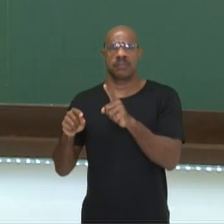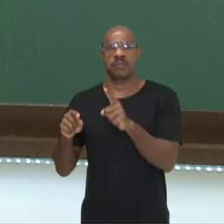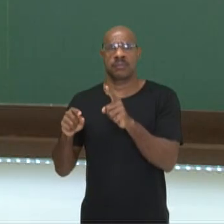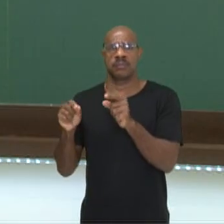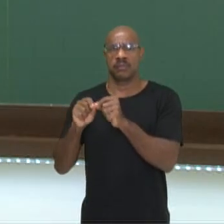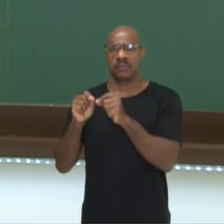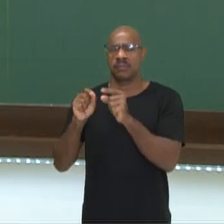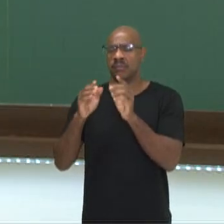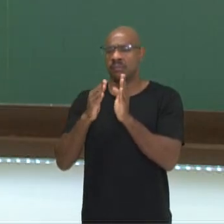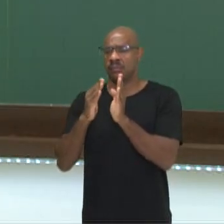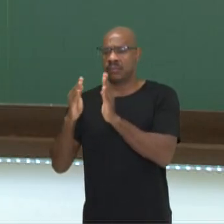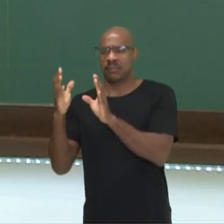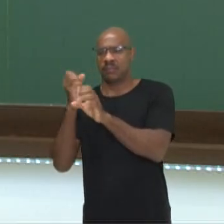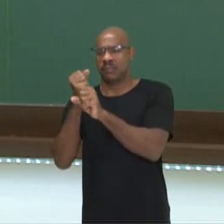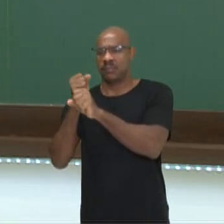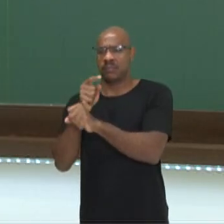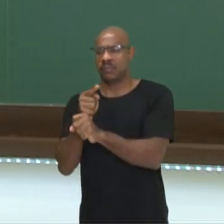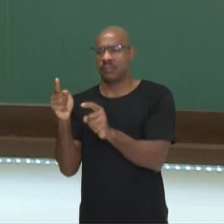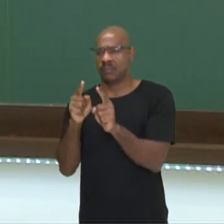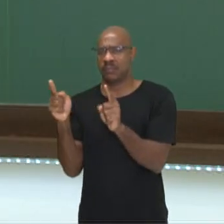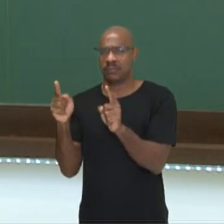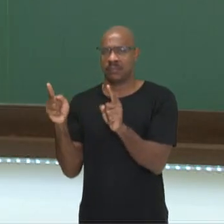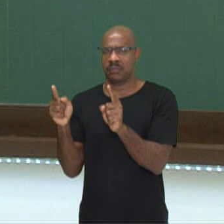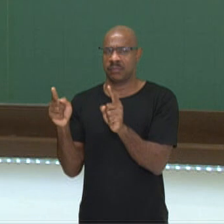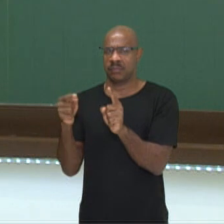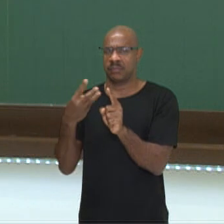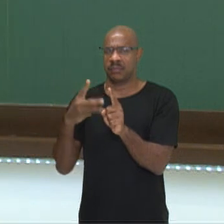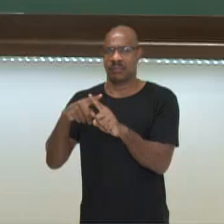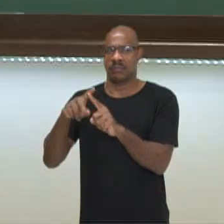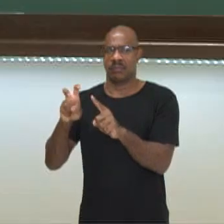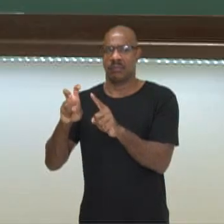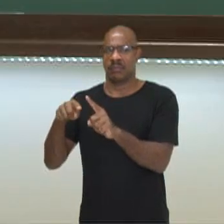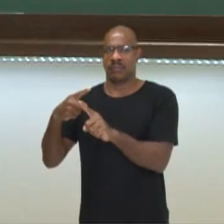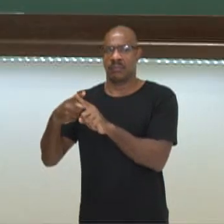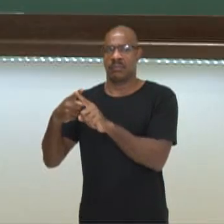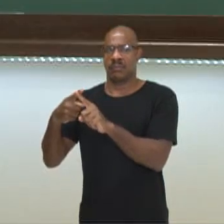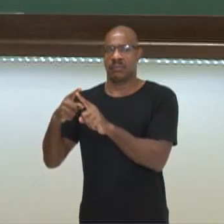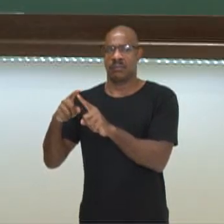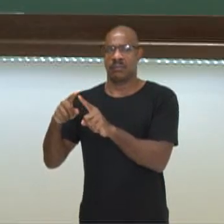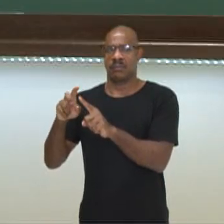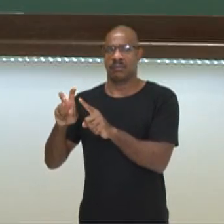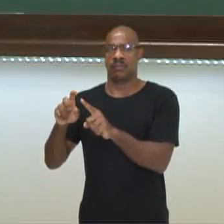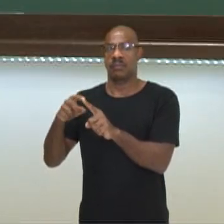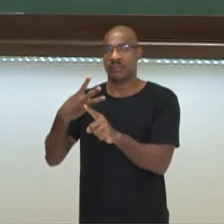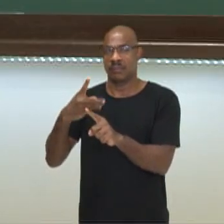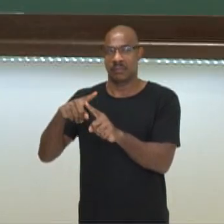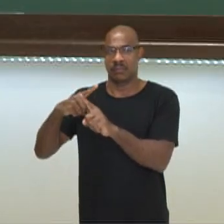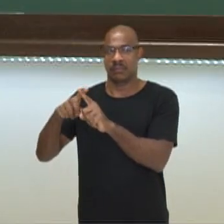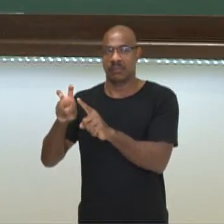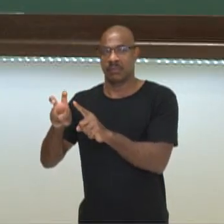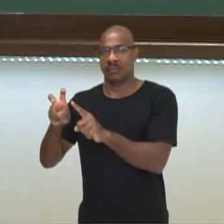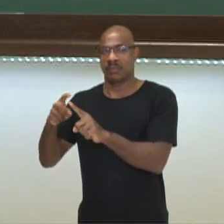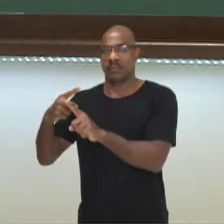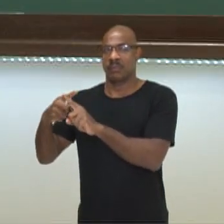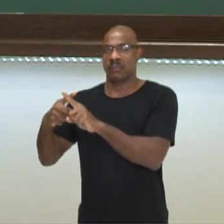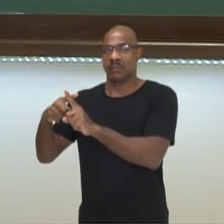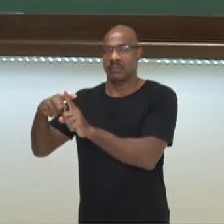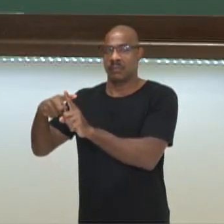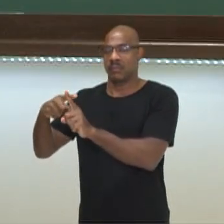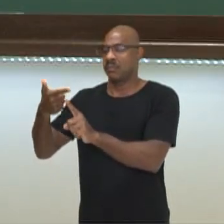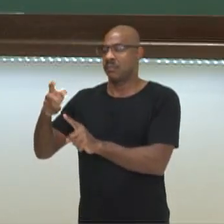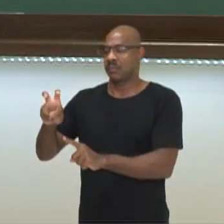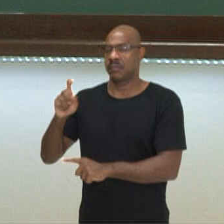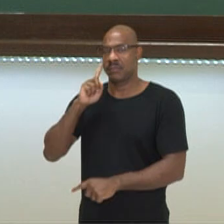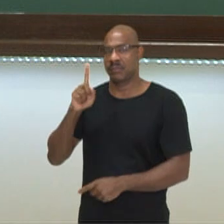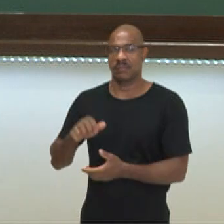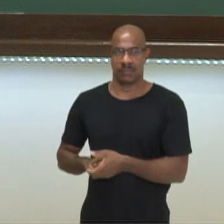8 mais 25? Posso. Mas é mais fácil eu somar o 5 no 25 e depois o 3? Não é mais fácil fazer isso primeiro do que eu